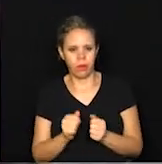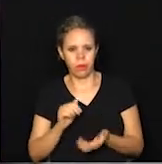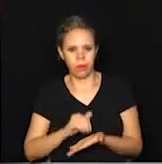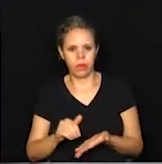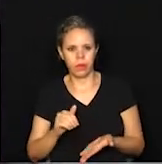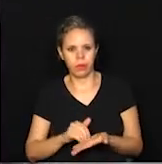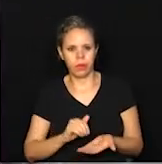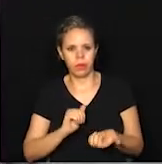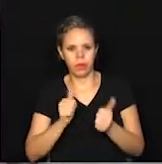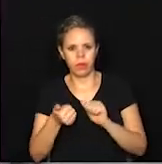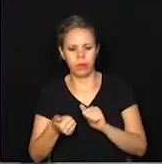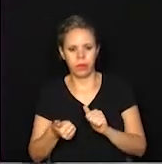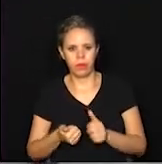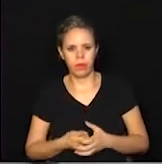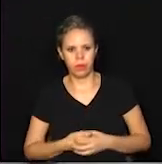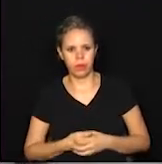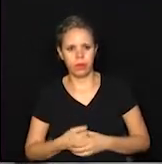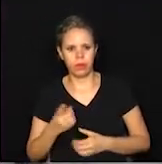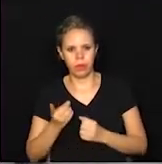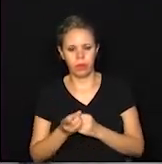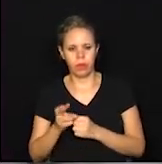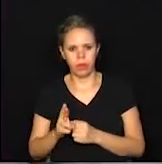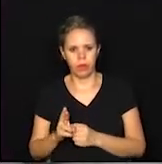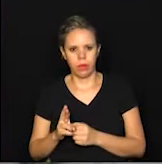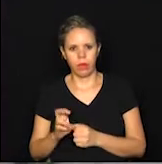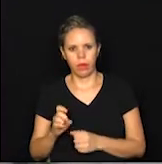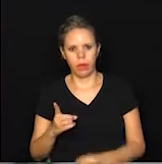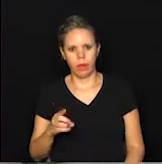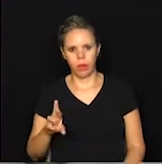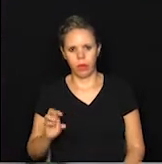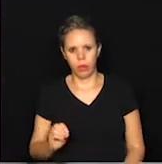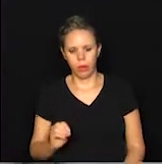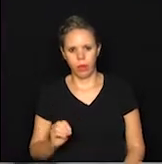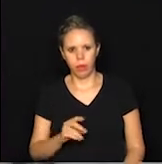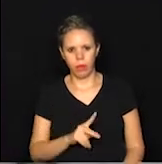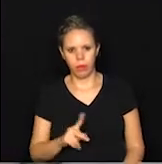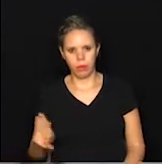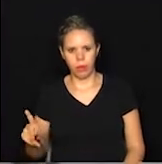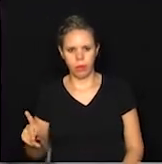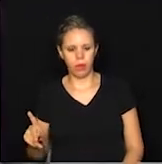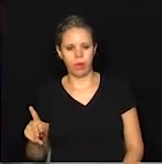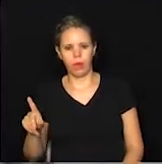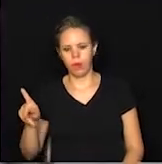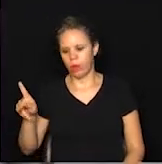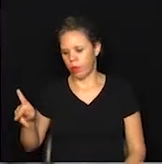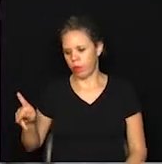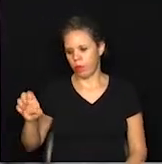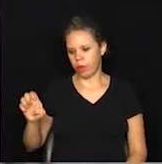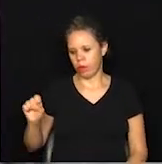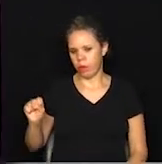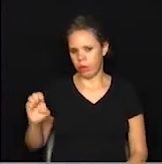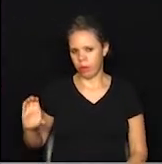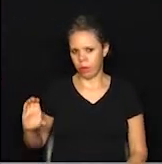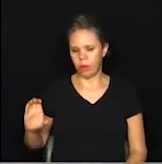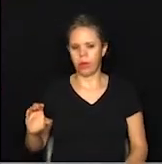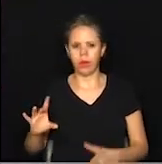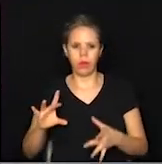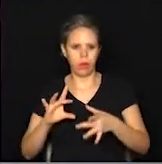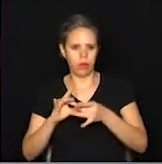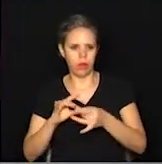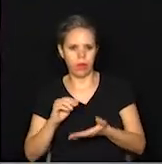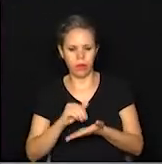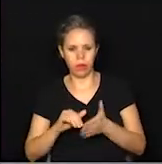de Esportes, o Dr. Eduardo de Moraes, presidente da PESEC. A PESEC sempre foi grande parceira da Secretaria de